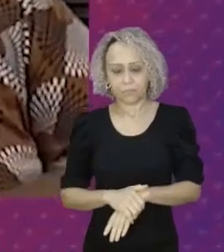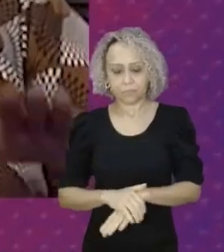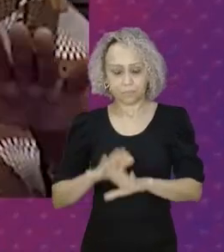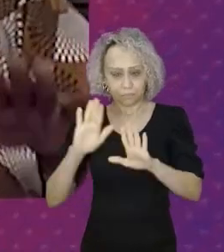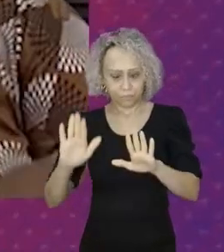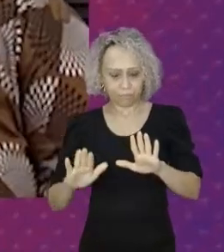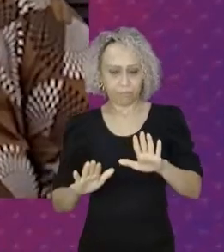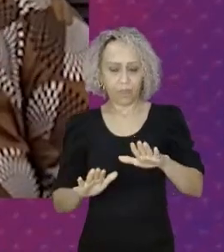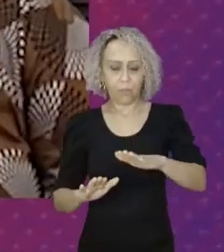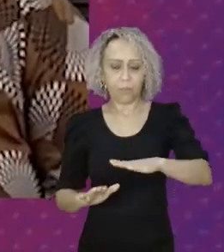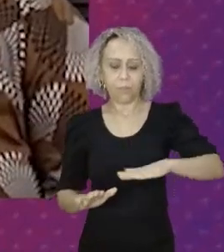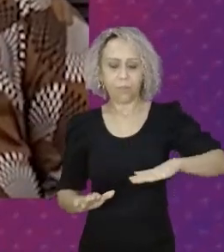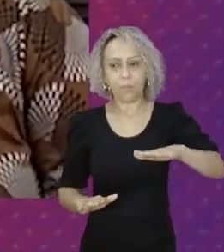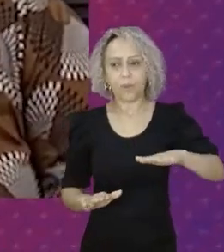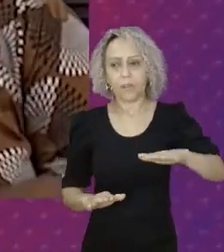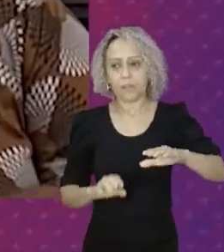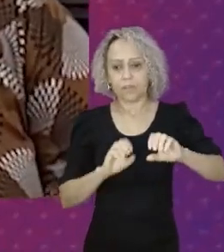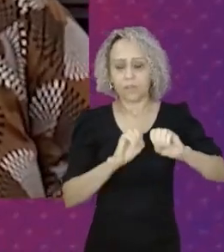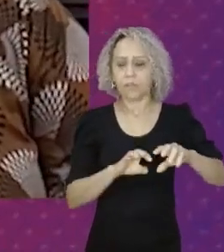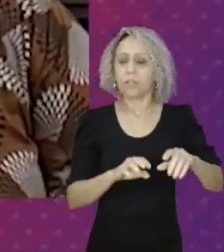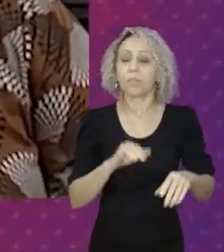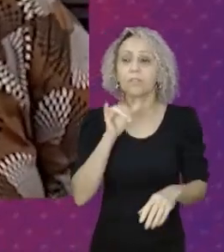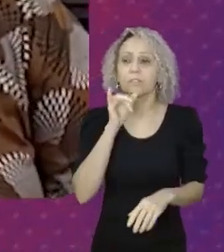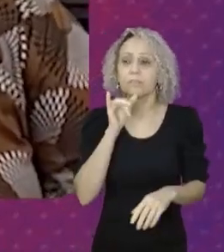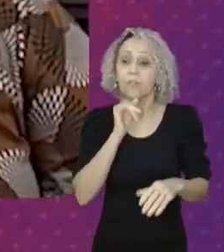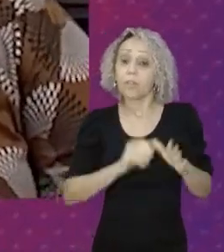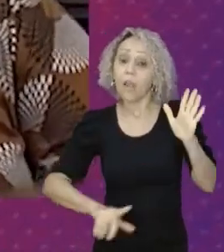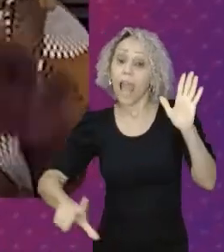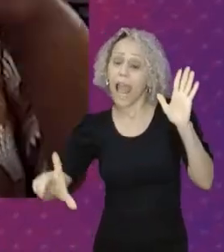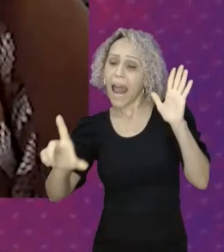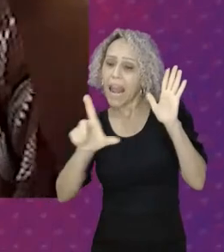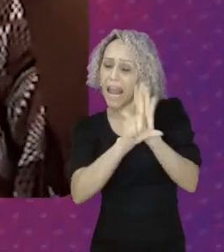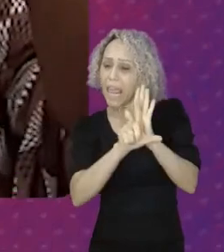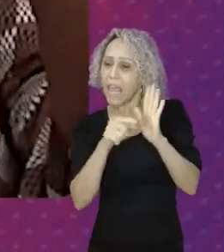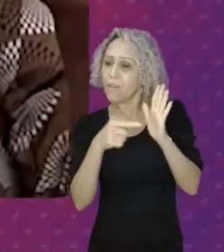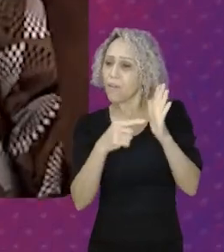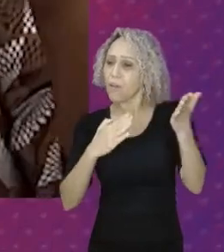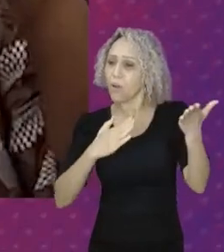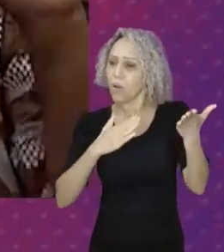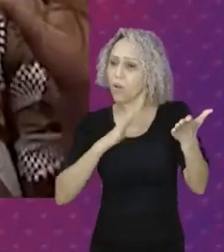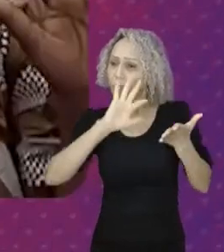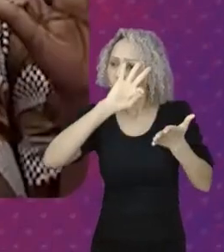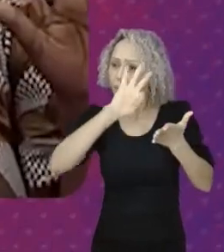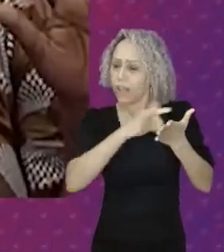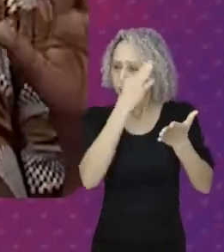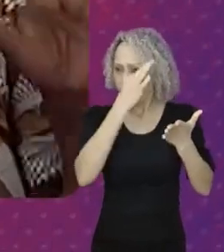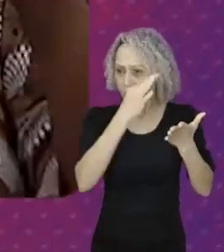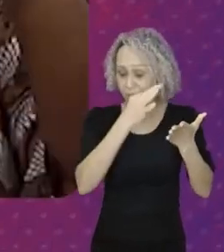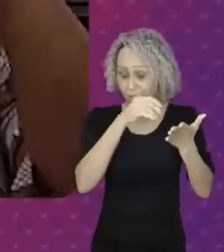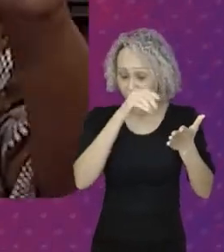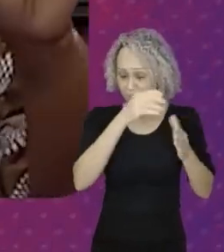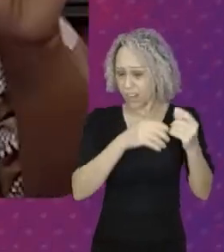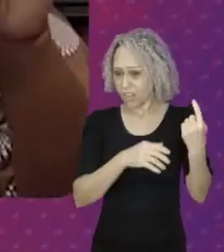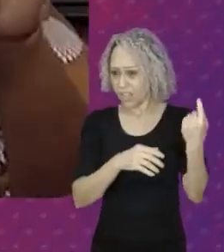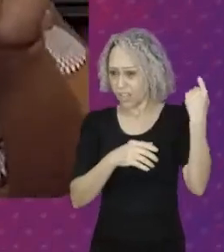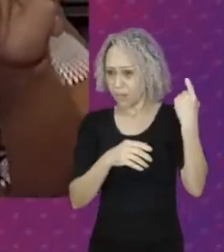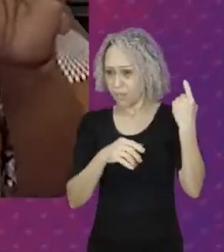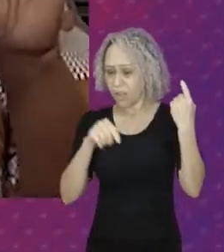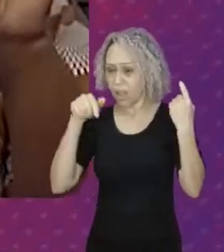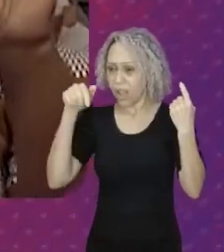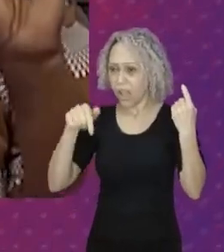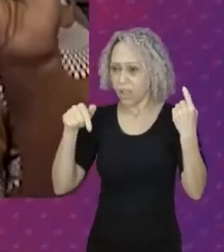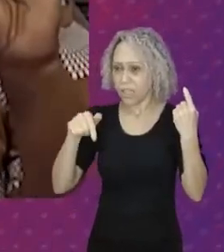Vamos lá. Quando a lei foi homologada, no Brasil, nós tínhamos 5 centros de estudos